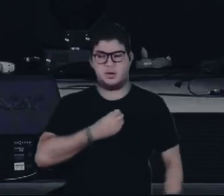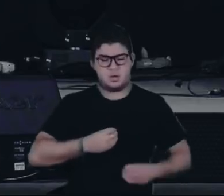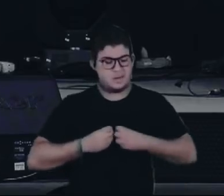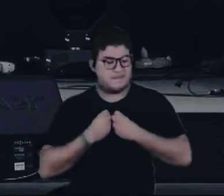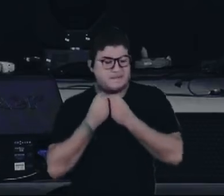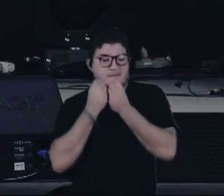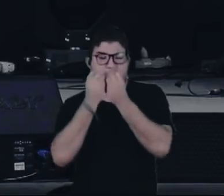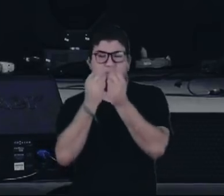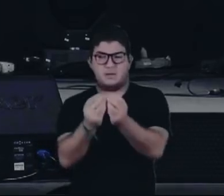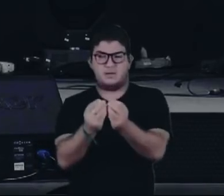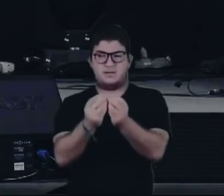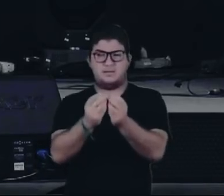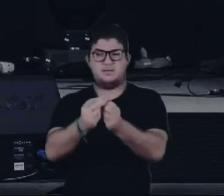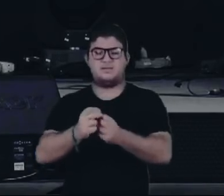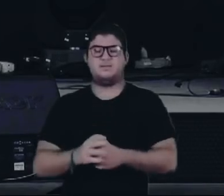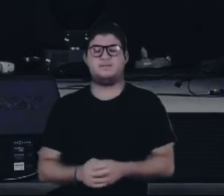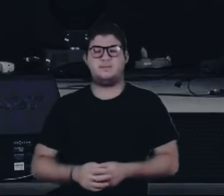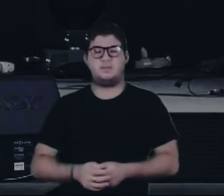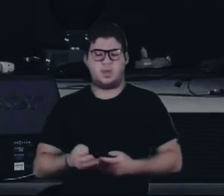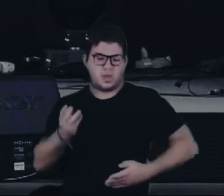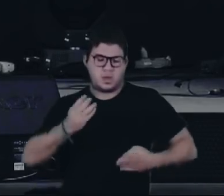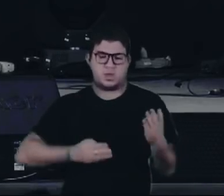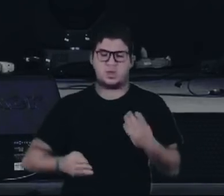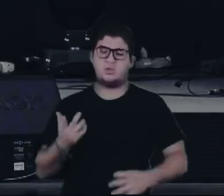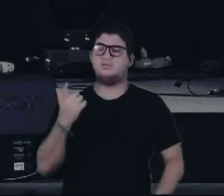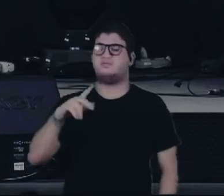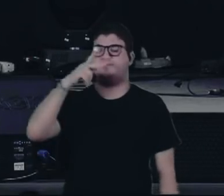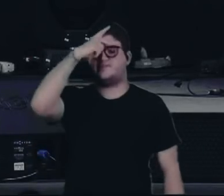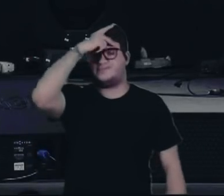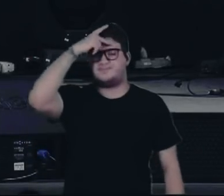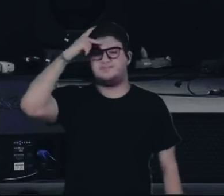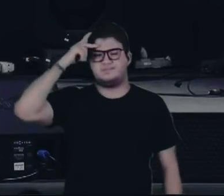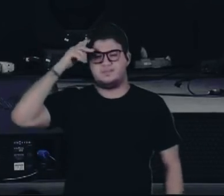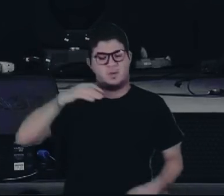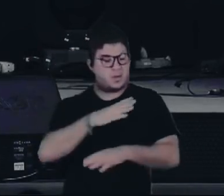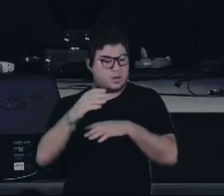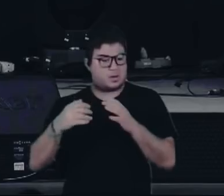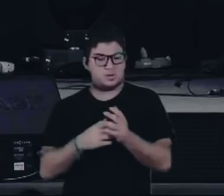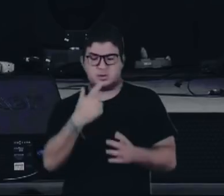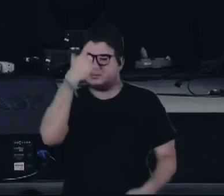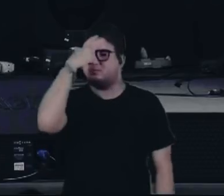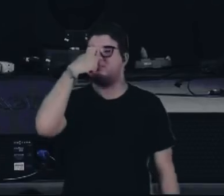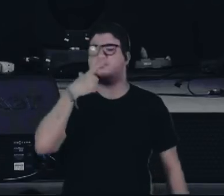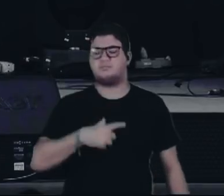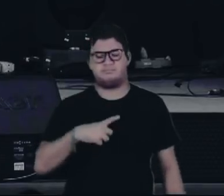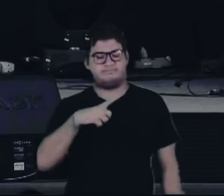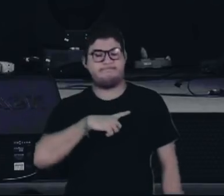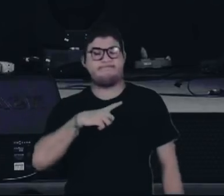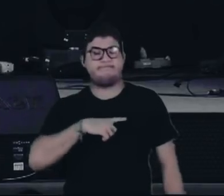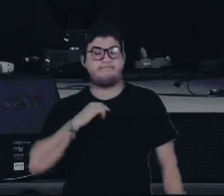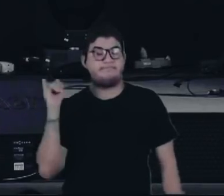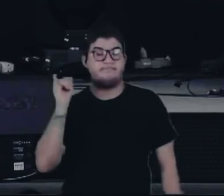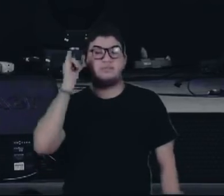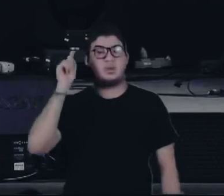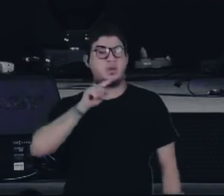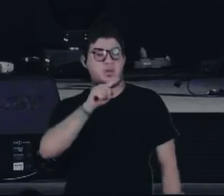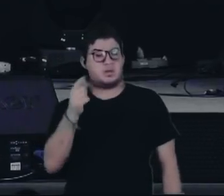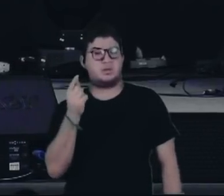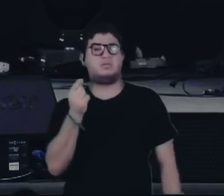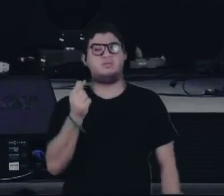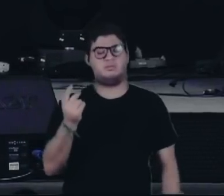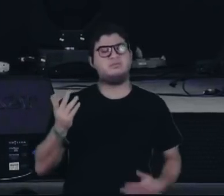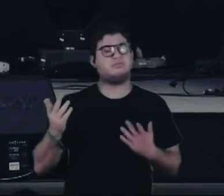doada para servir outras pessoas com tudo que você tem, inclusive seus